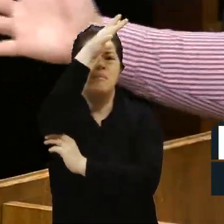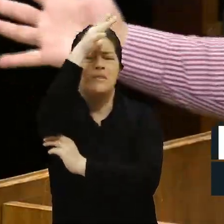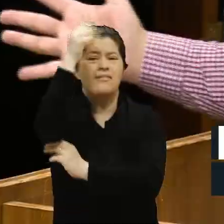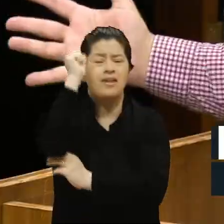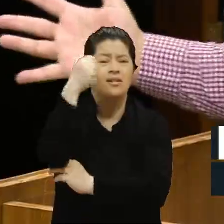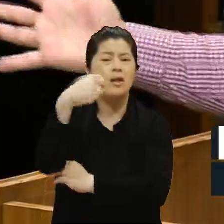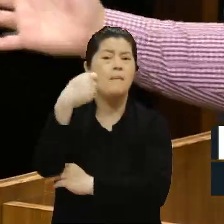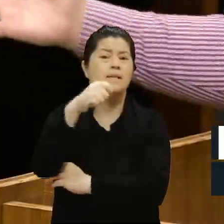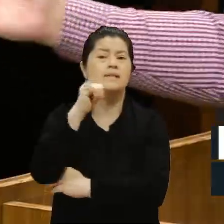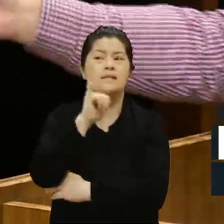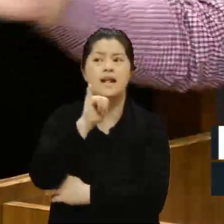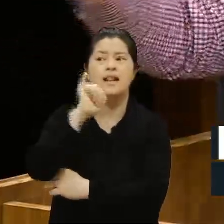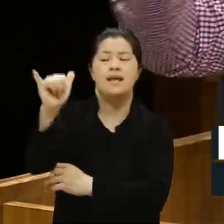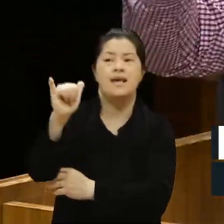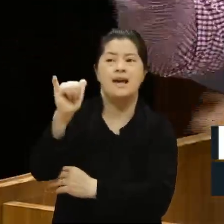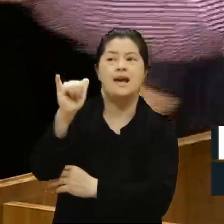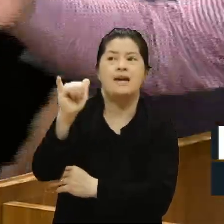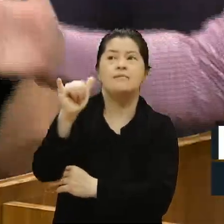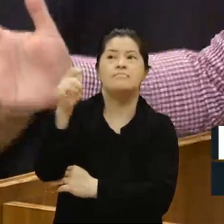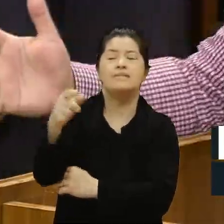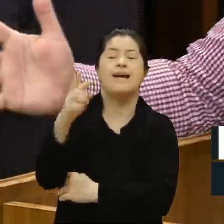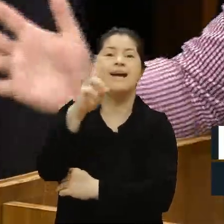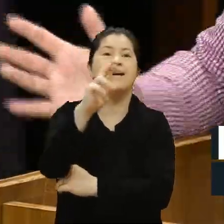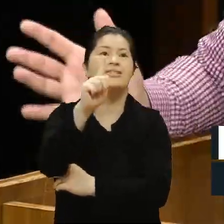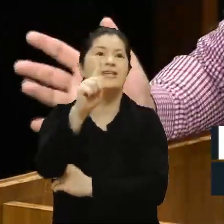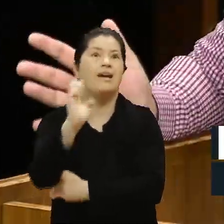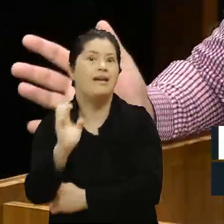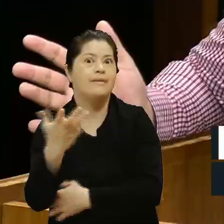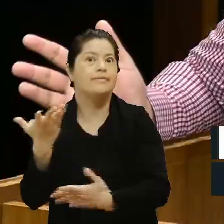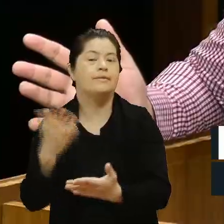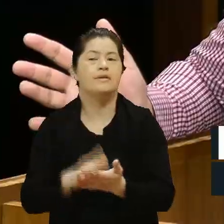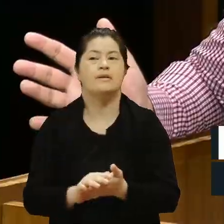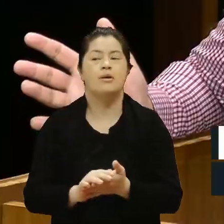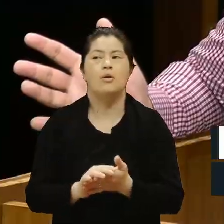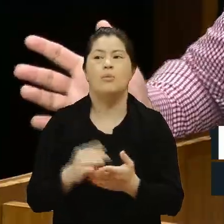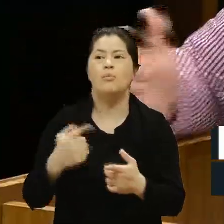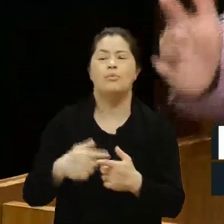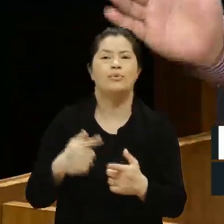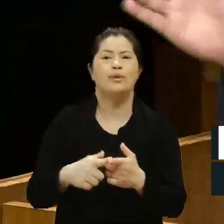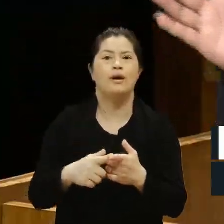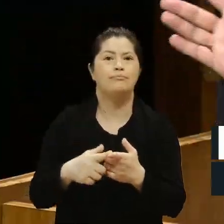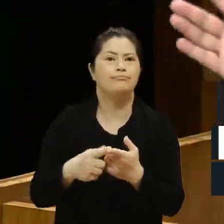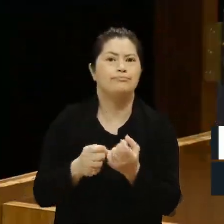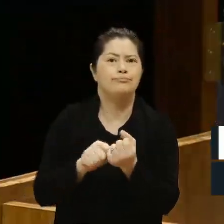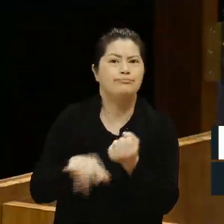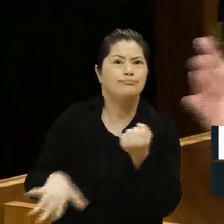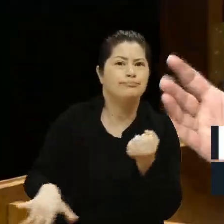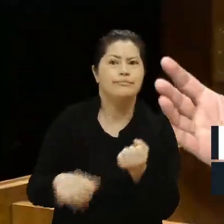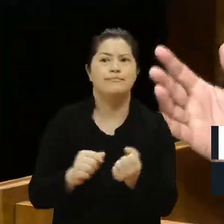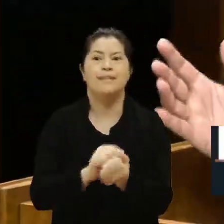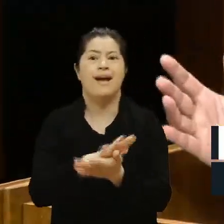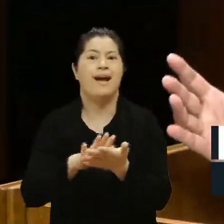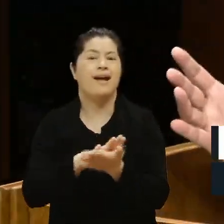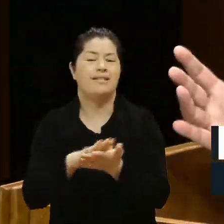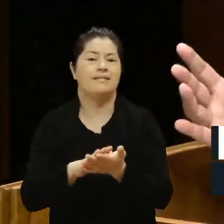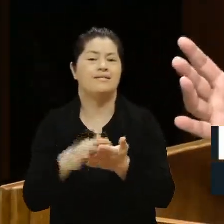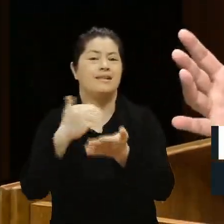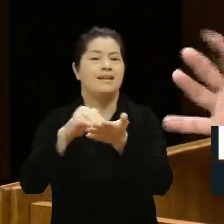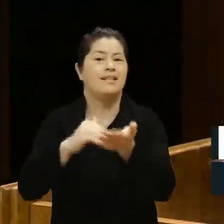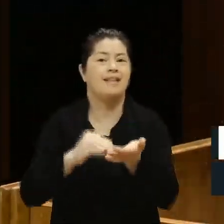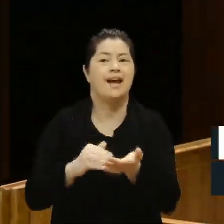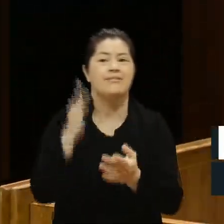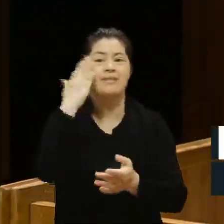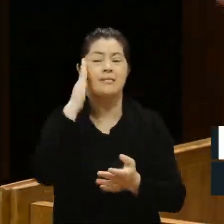alguém da companhia. Porque os peidorreiros dos vereadores não adianta. Os peidorreiros do secretário menos